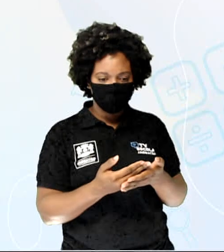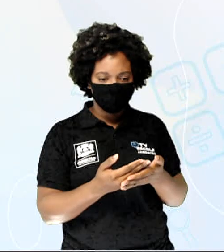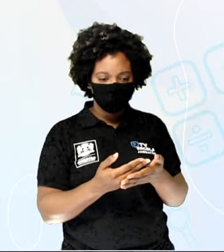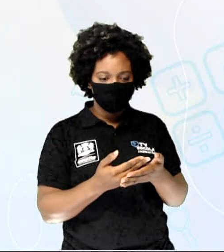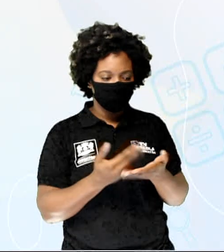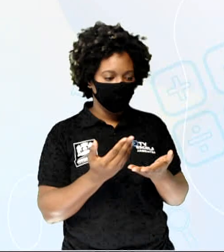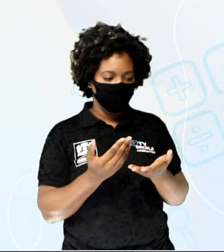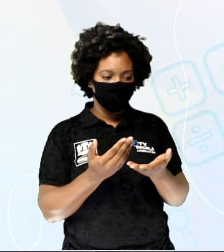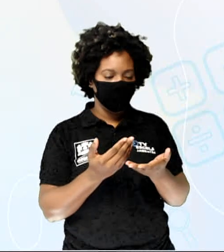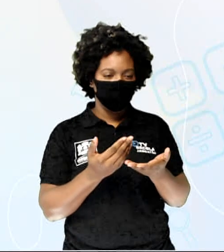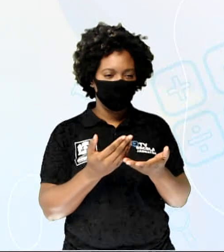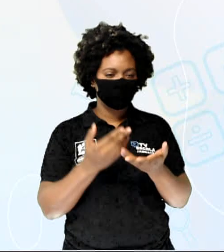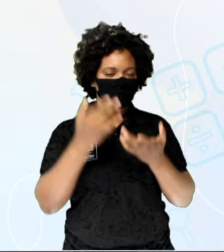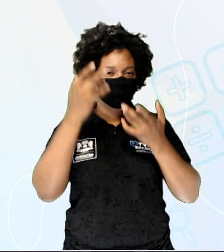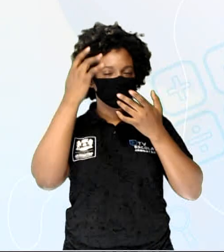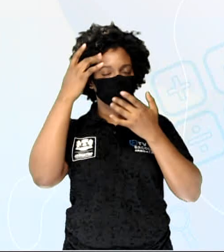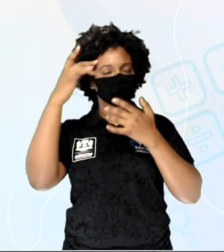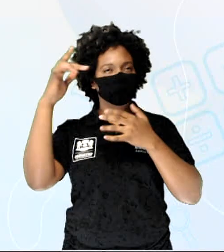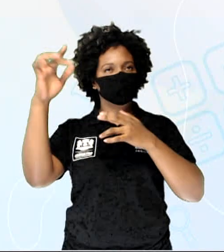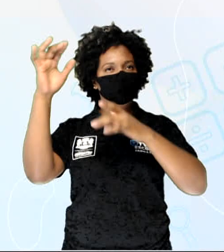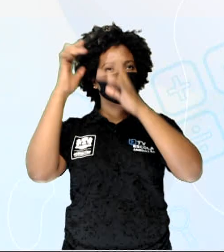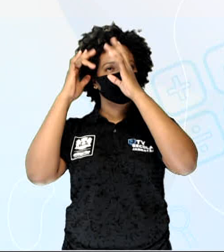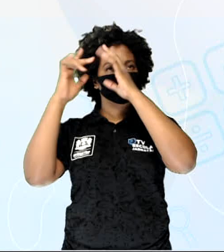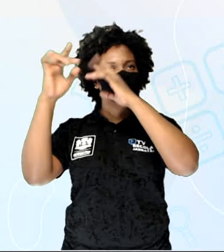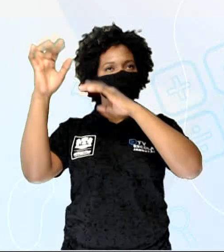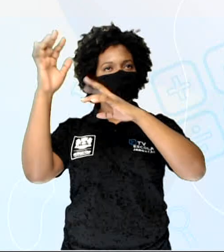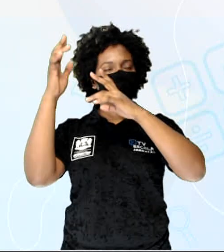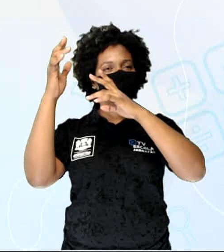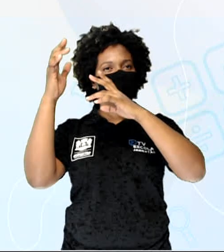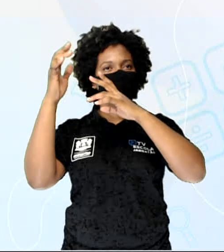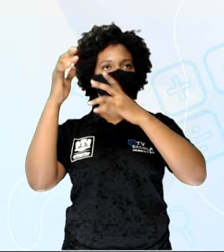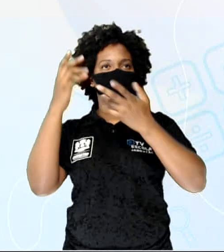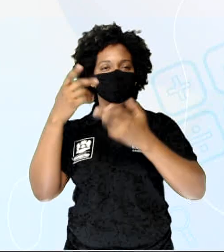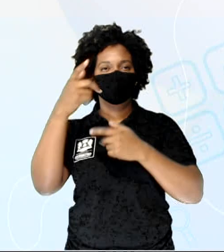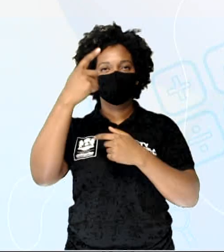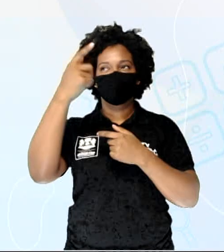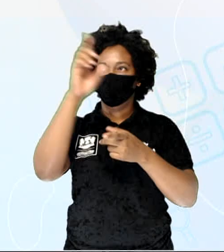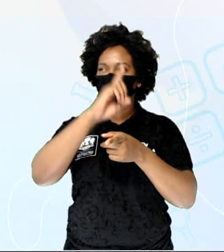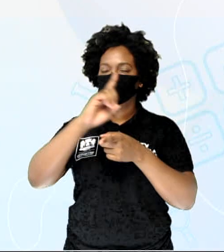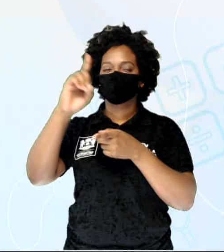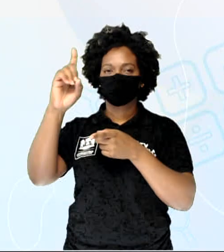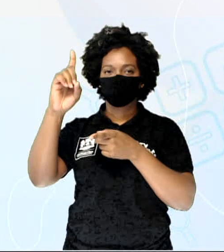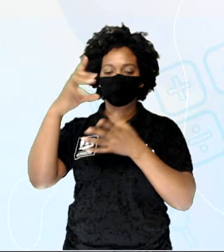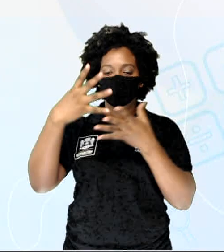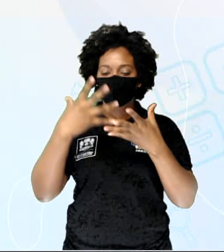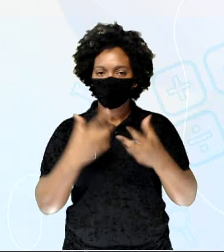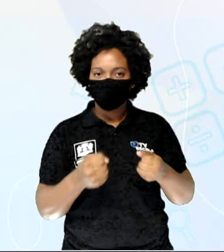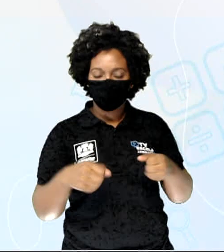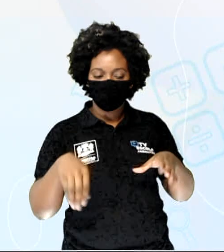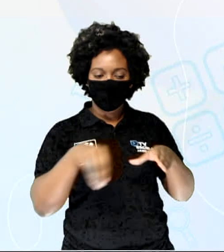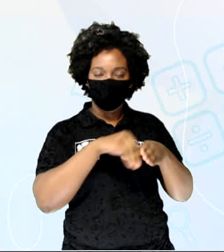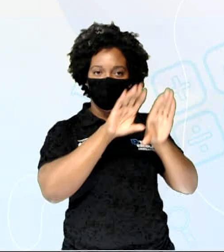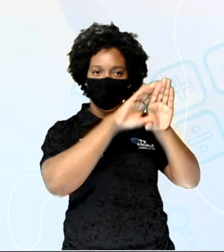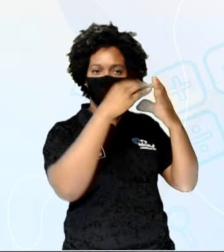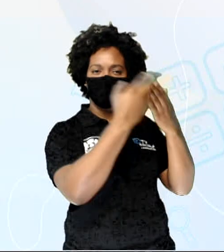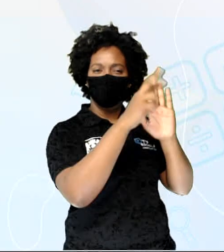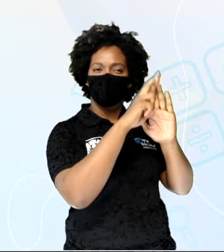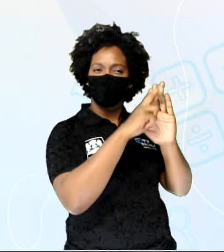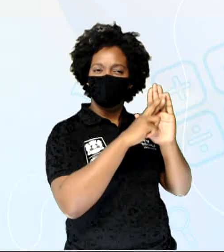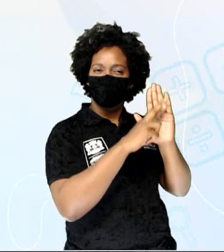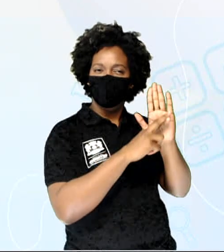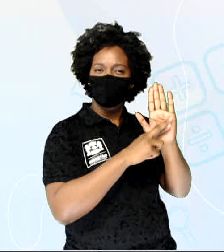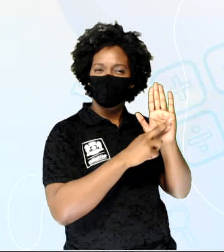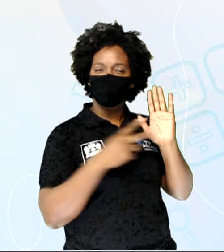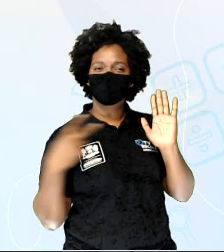plano espiritual e divino, aceito por uma sociedade que determina regras e valores